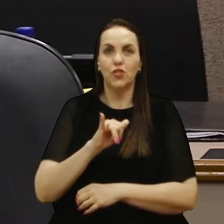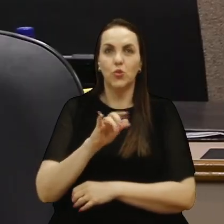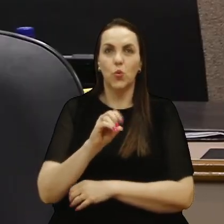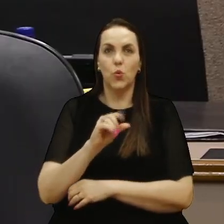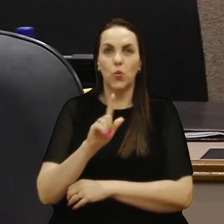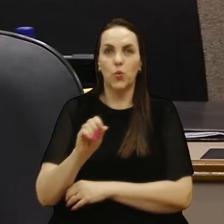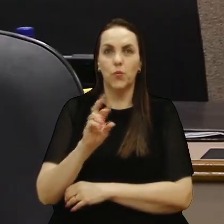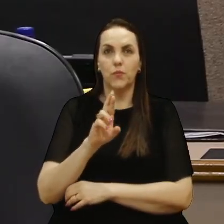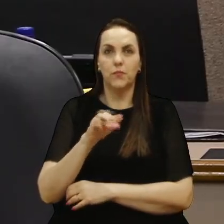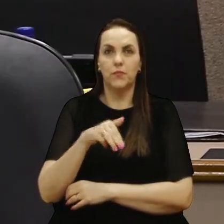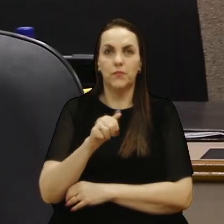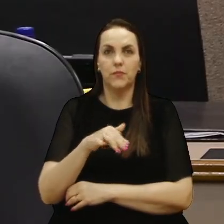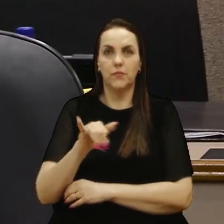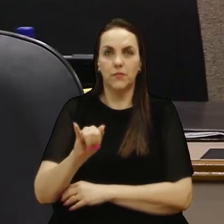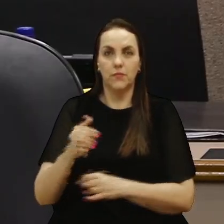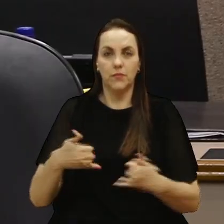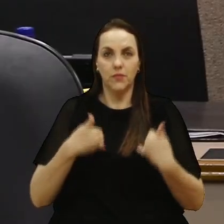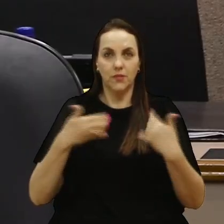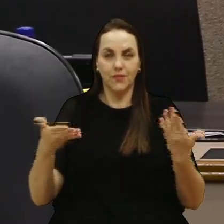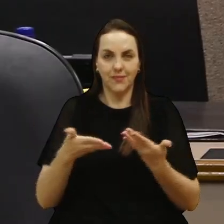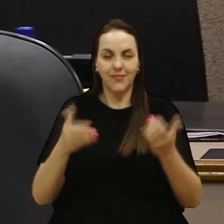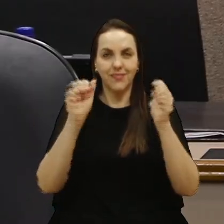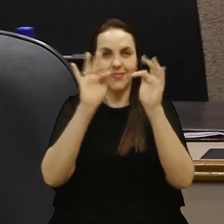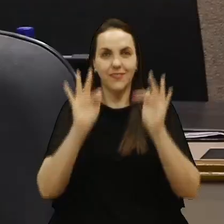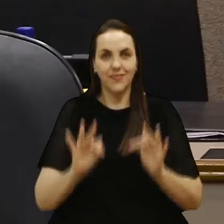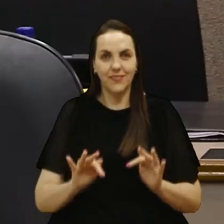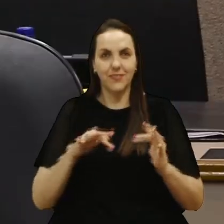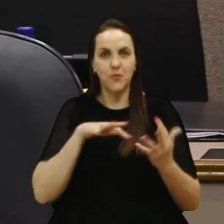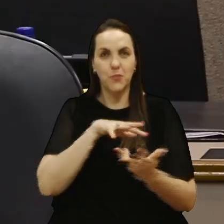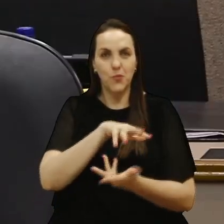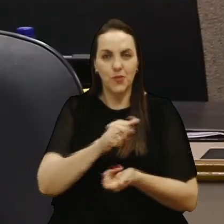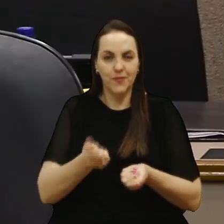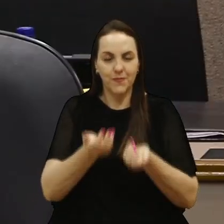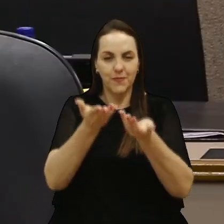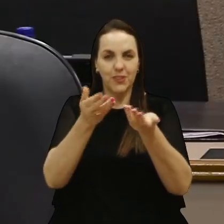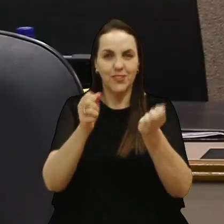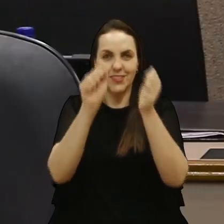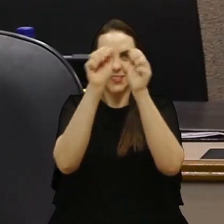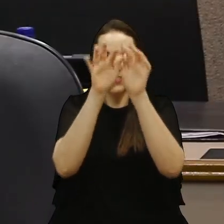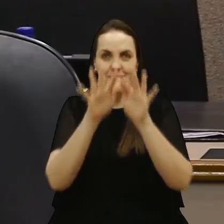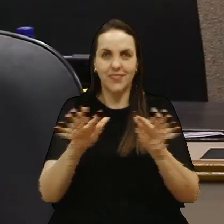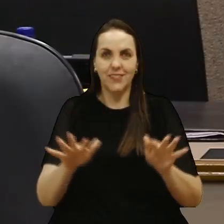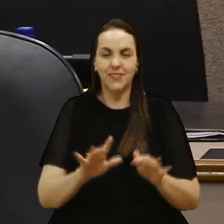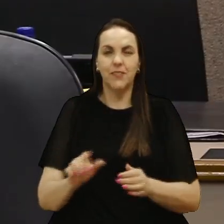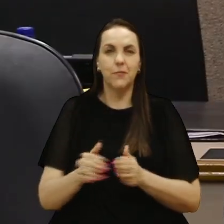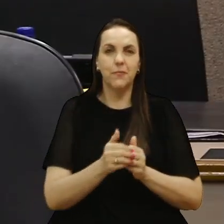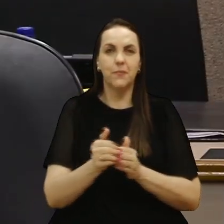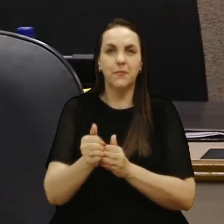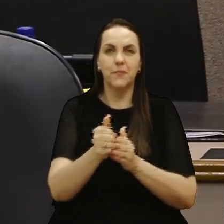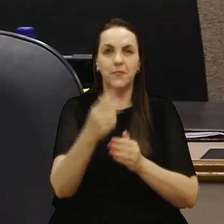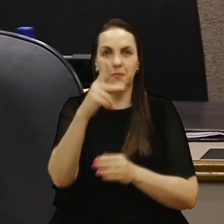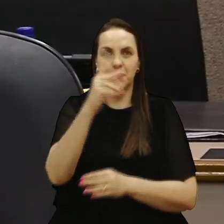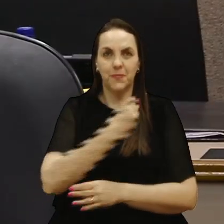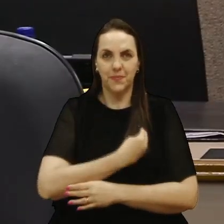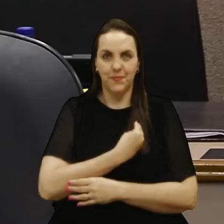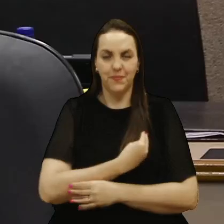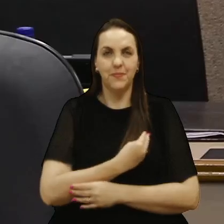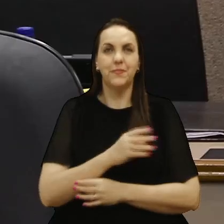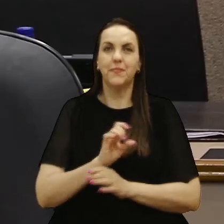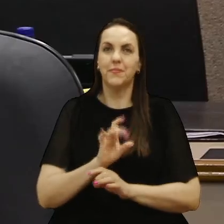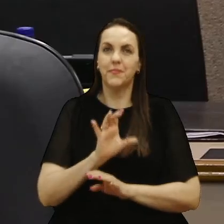aniversariando no dia de hoje. Felicidades, Diogo, toda a felicidade do mundo, que Deus abençoe e guie todos os dias da tua vida. Então, era